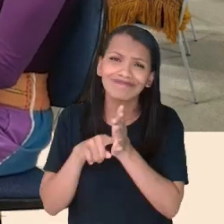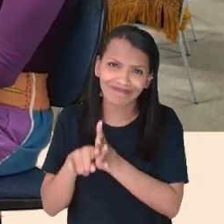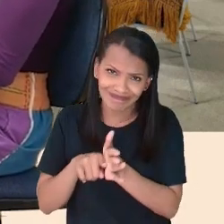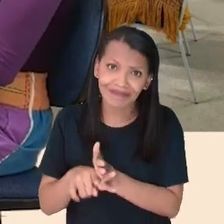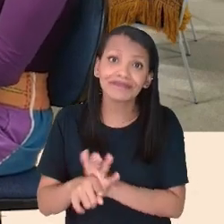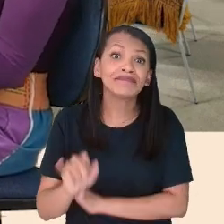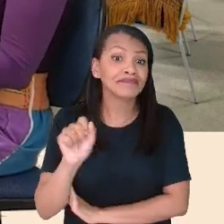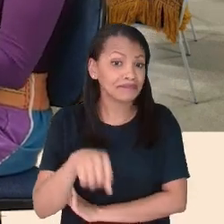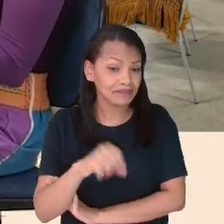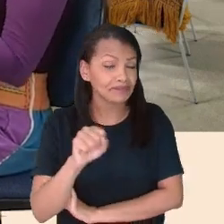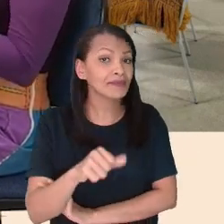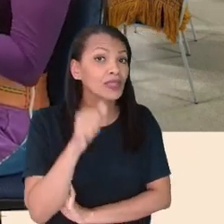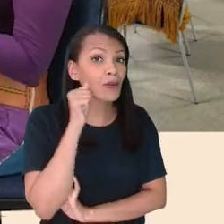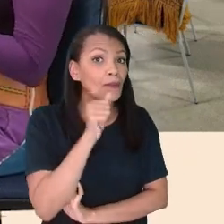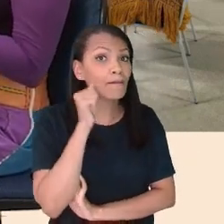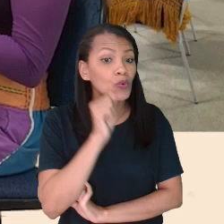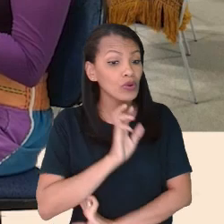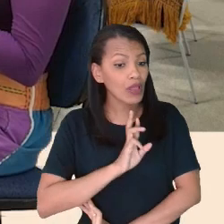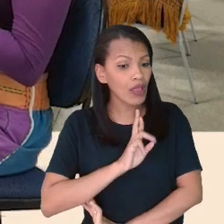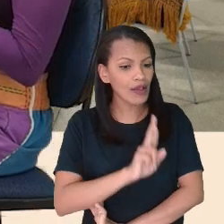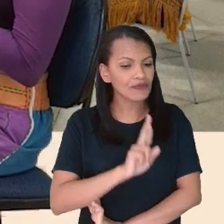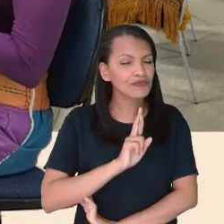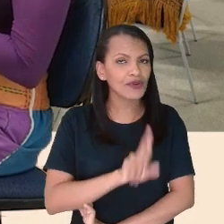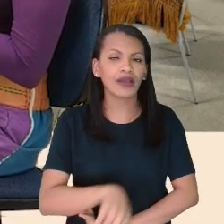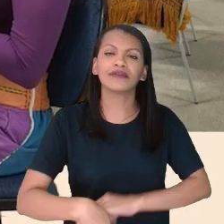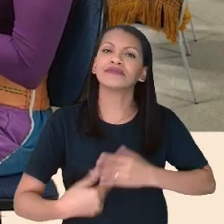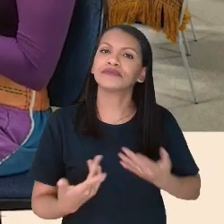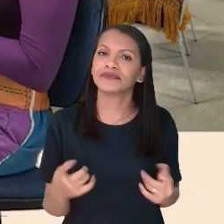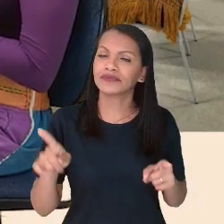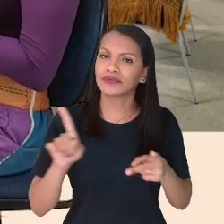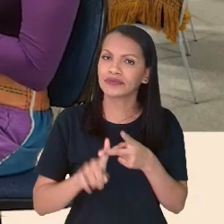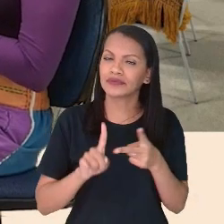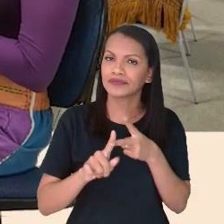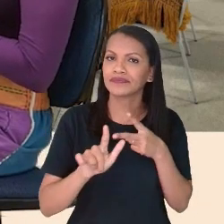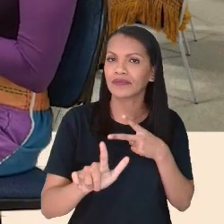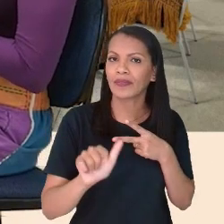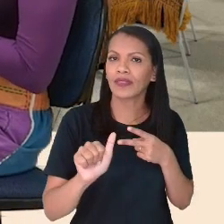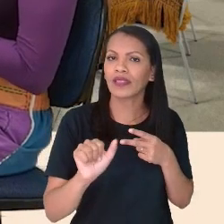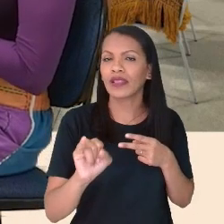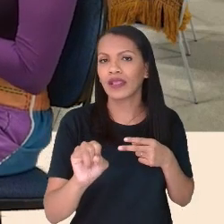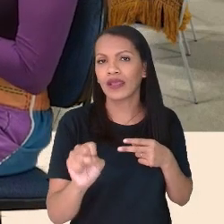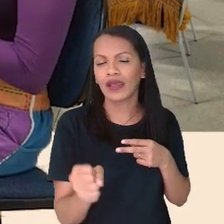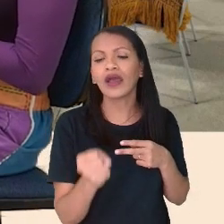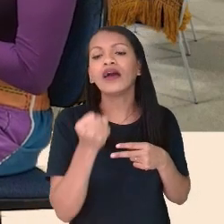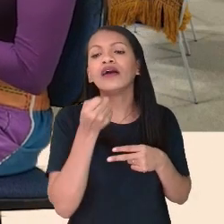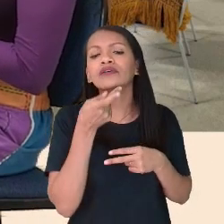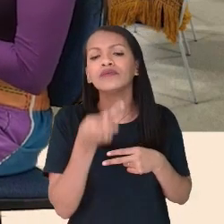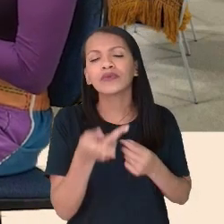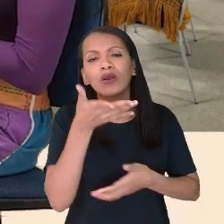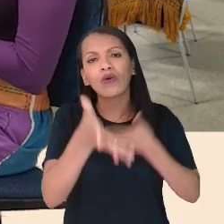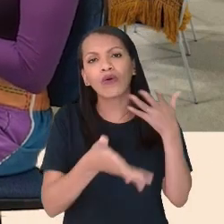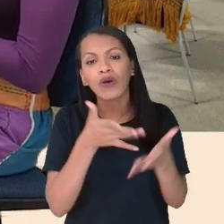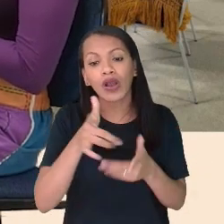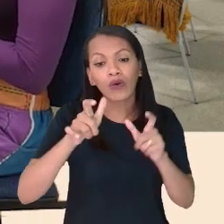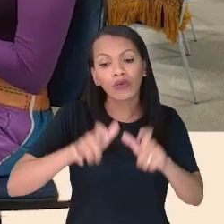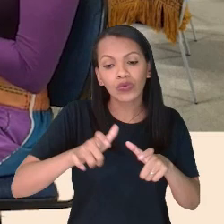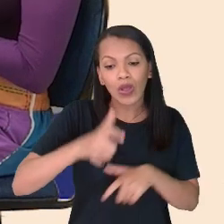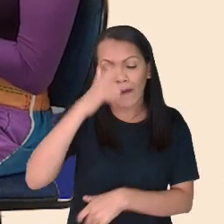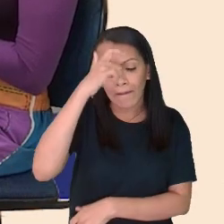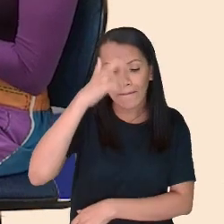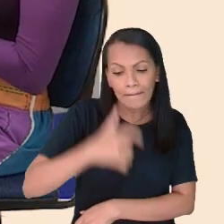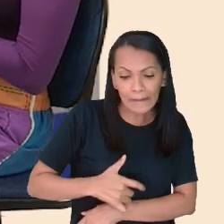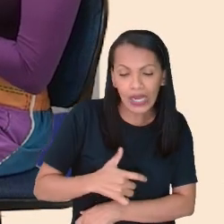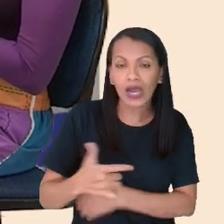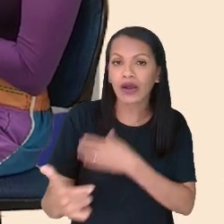é, essas mulheres são referências. Né? E Laís, ela fala do lugar de Dorina, né? Sim, então, o lugar